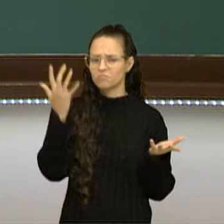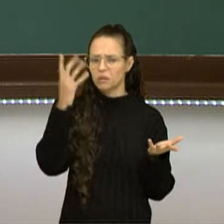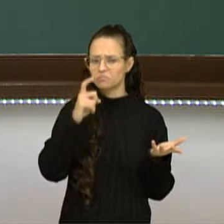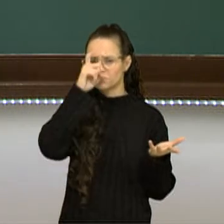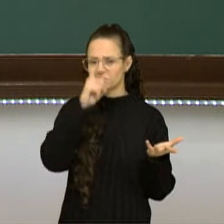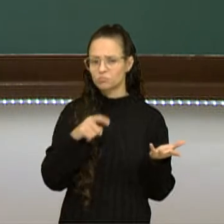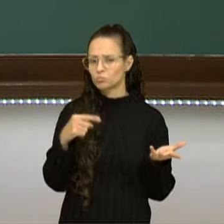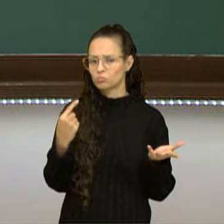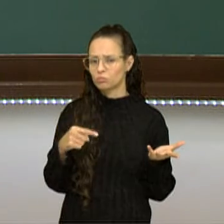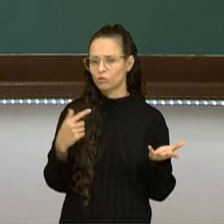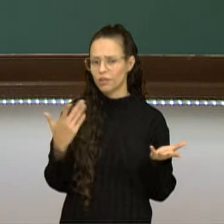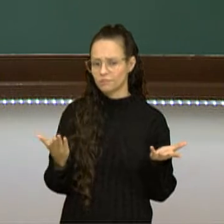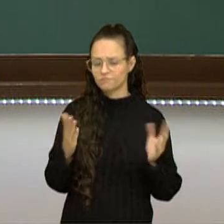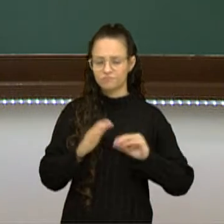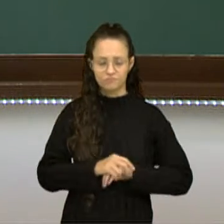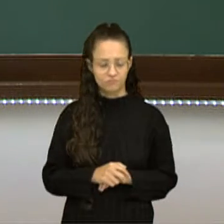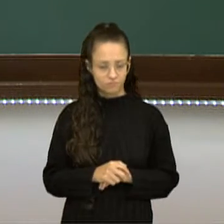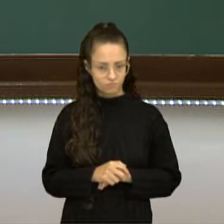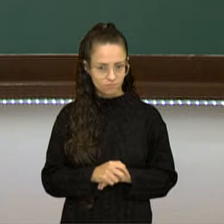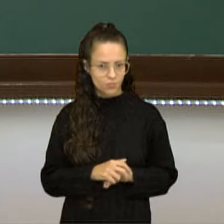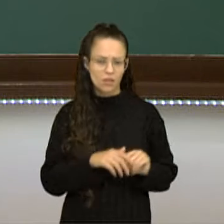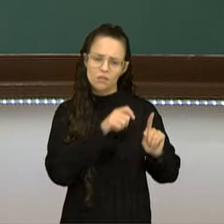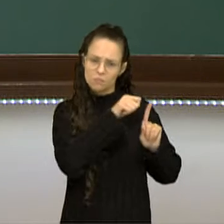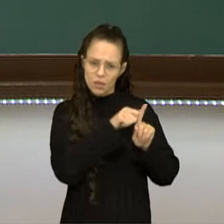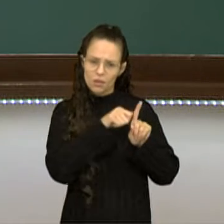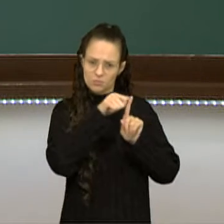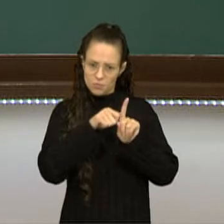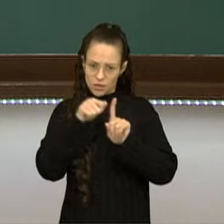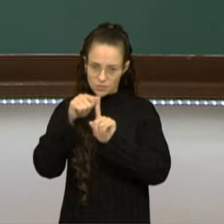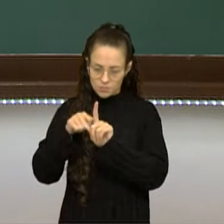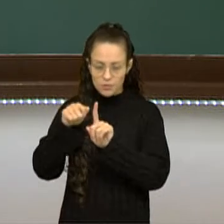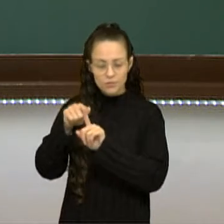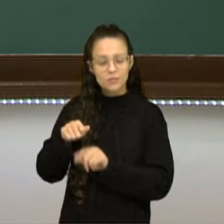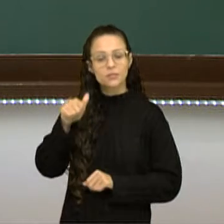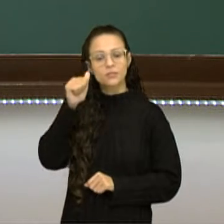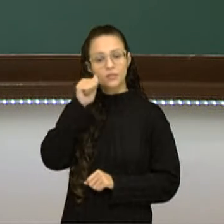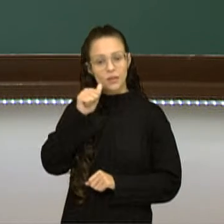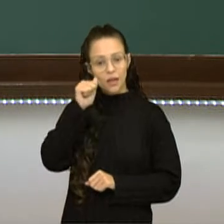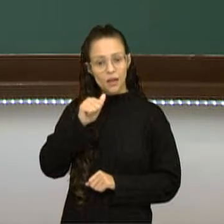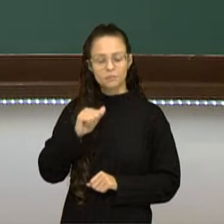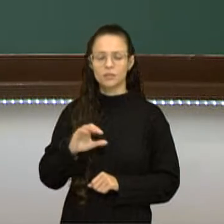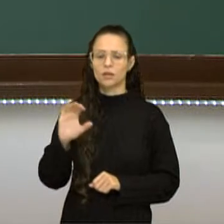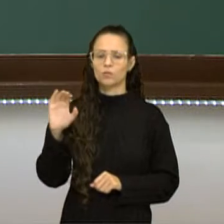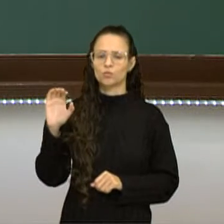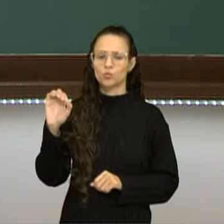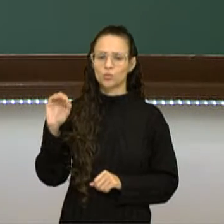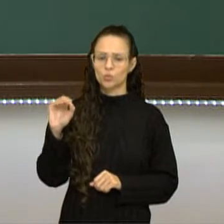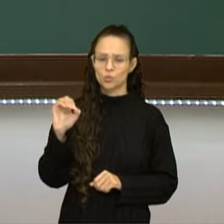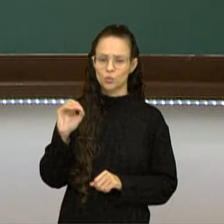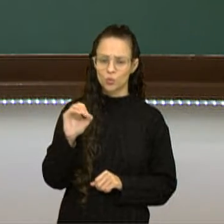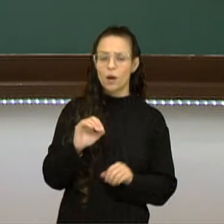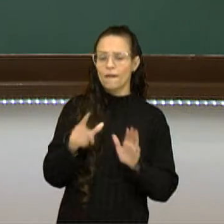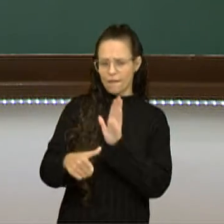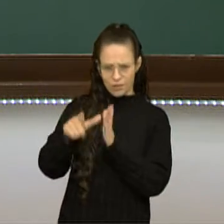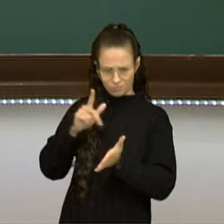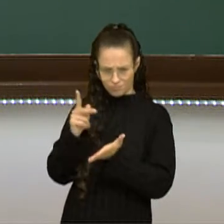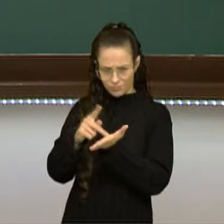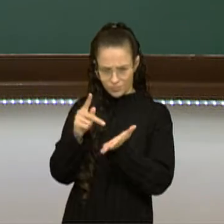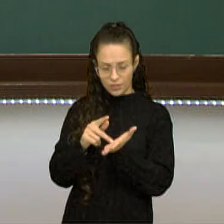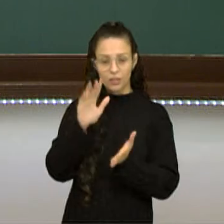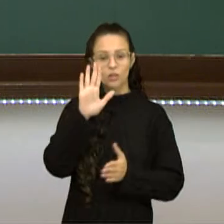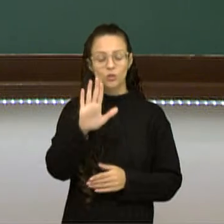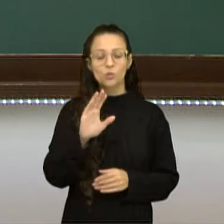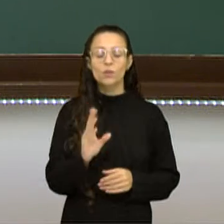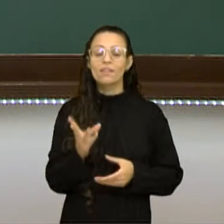acontece? Todos os meses, quando a menina ovula, tá? Antes até, na verdade, dela ovular, a